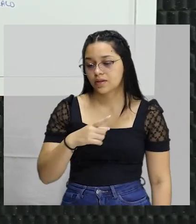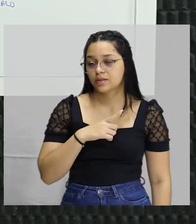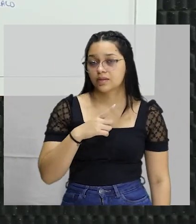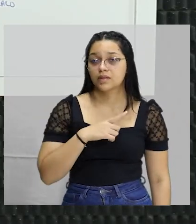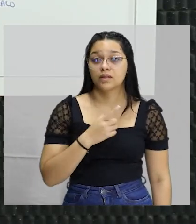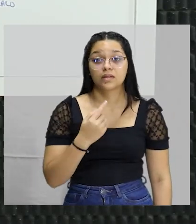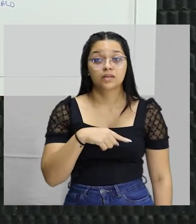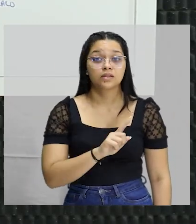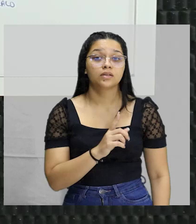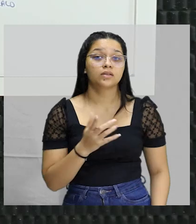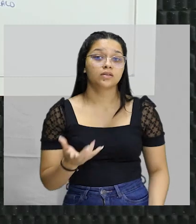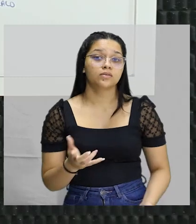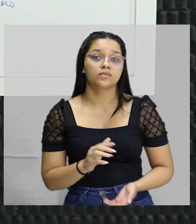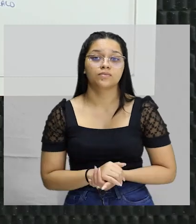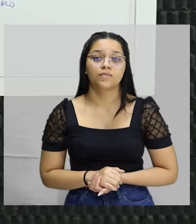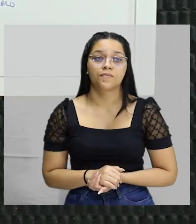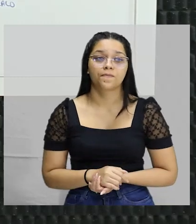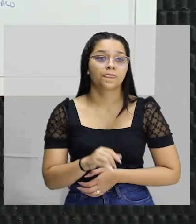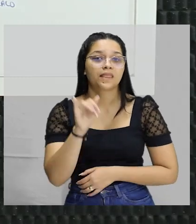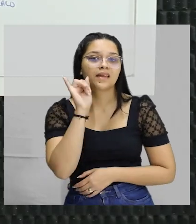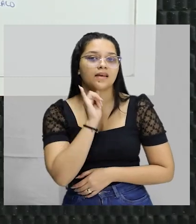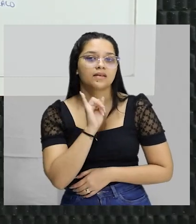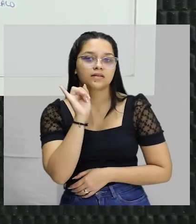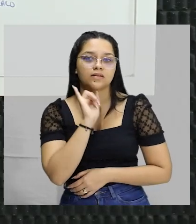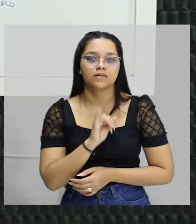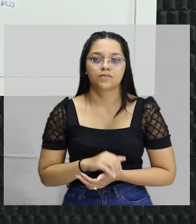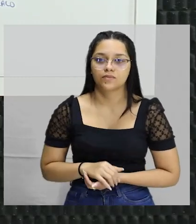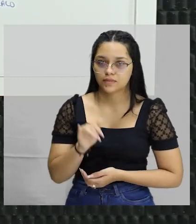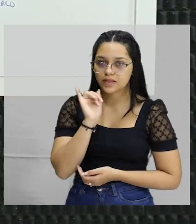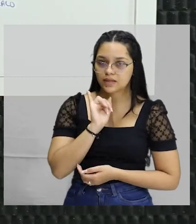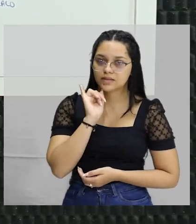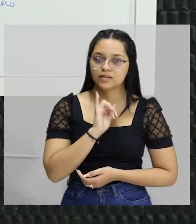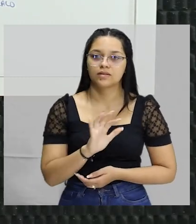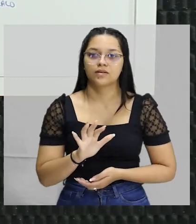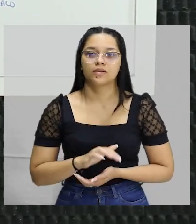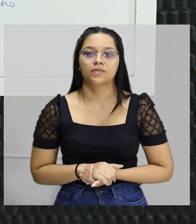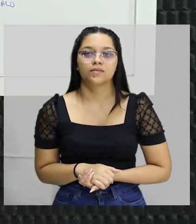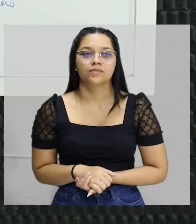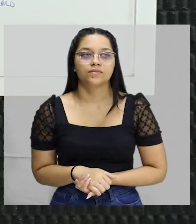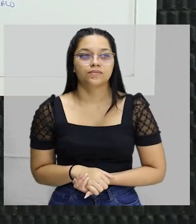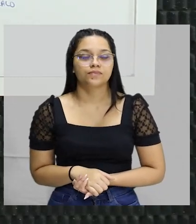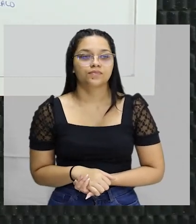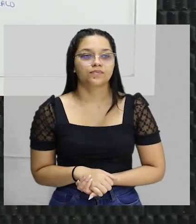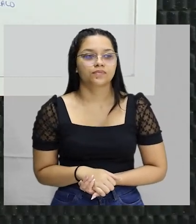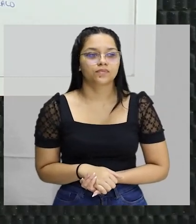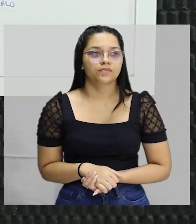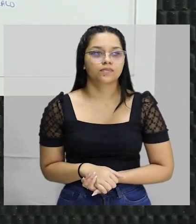saindo. Por exemplo, por exemplo,